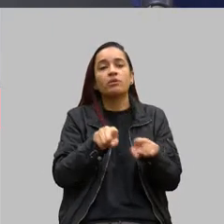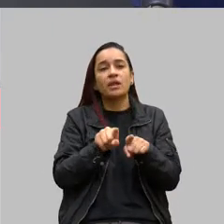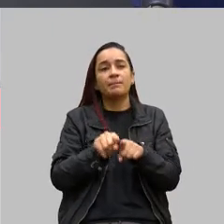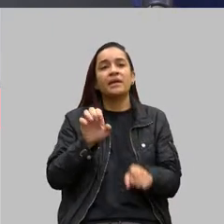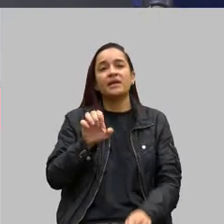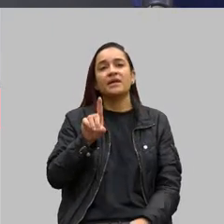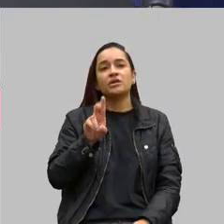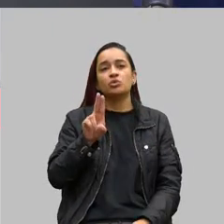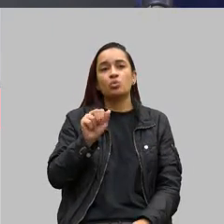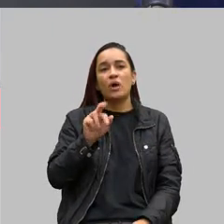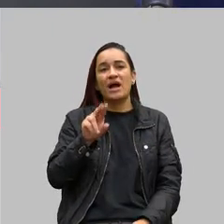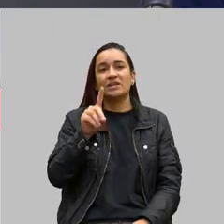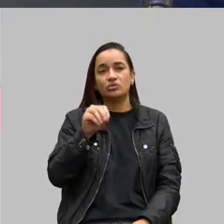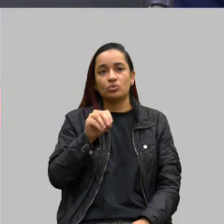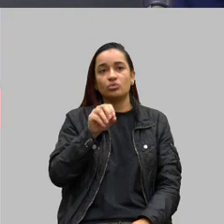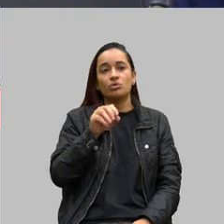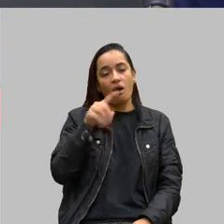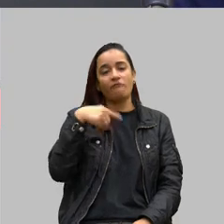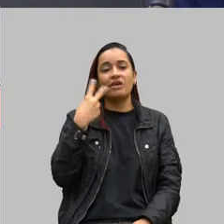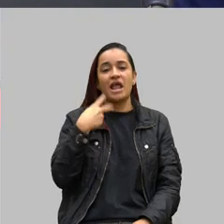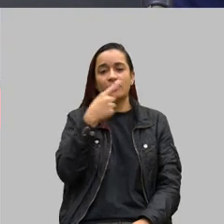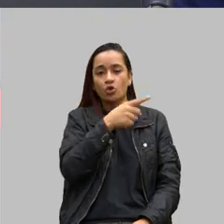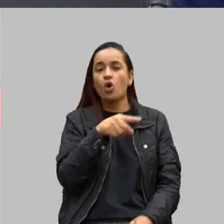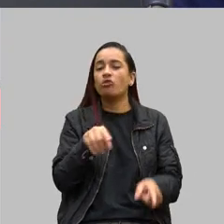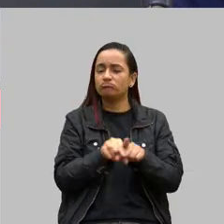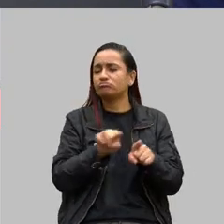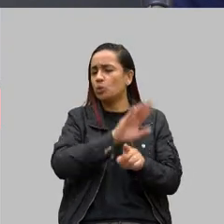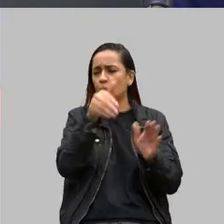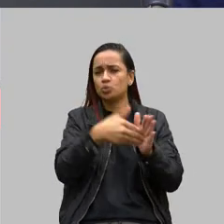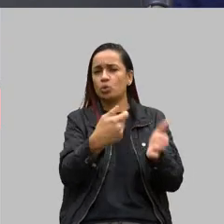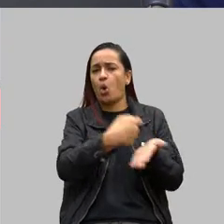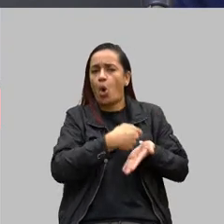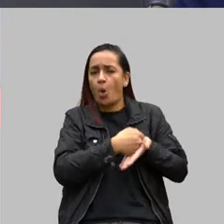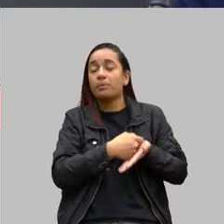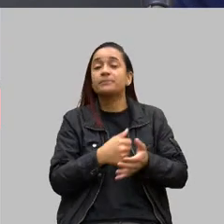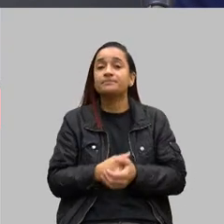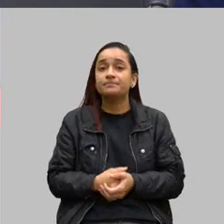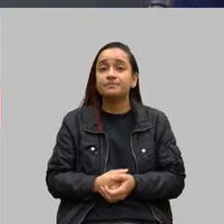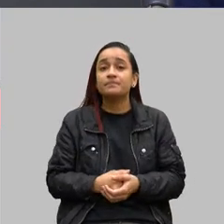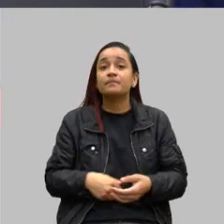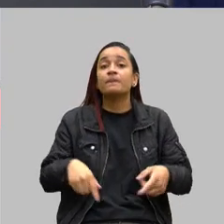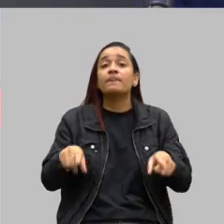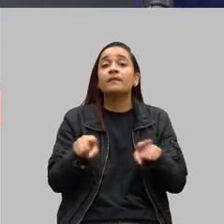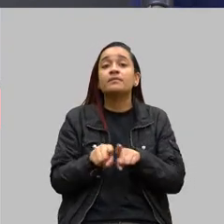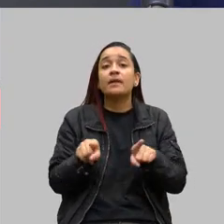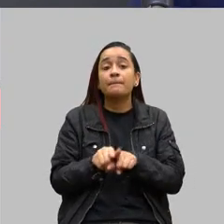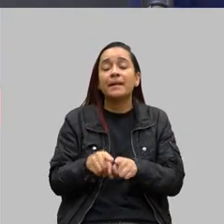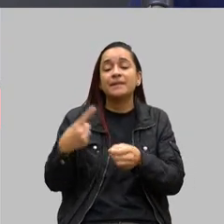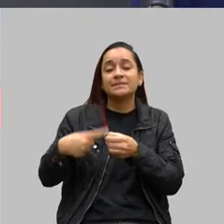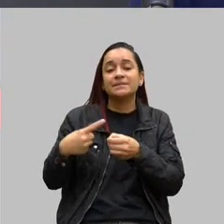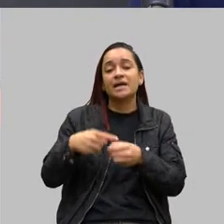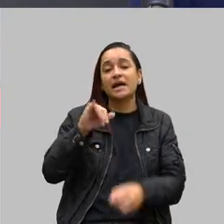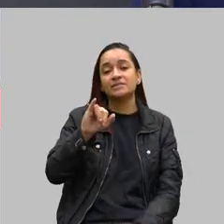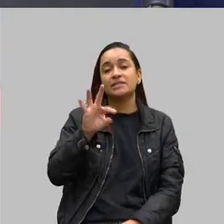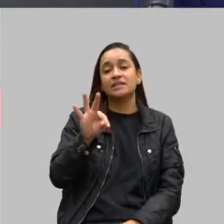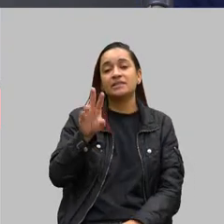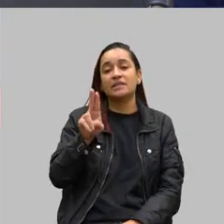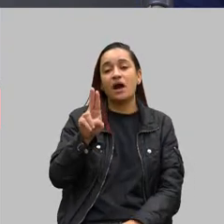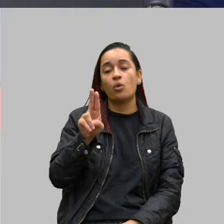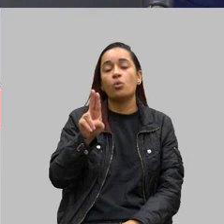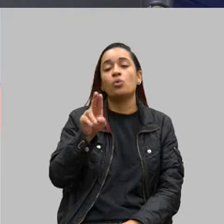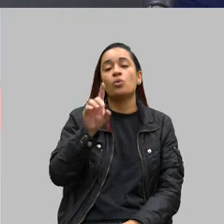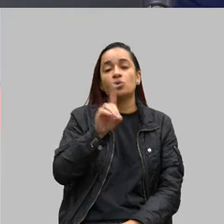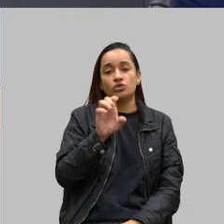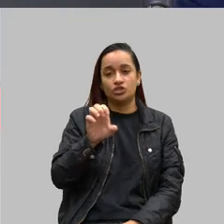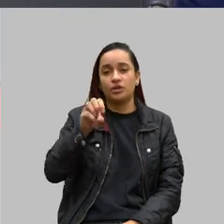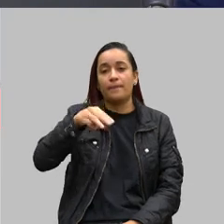importantíssima também e PR tapos também e Cácia para tapos Itaú de Minas também que já seria um projeto